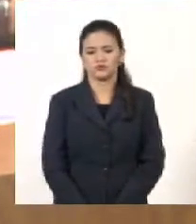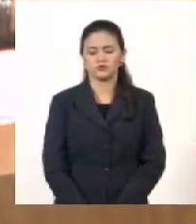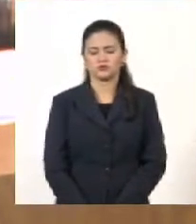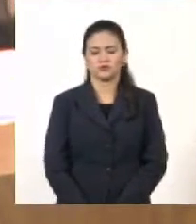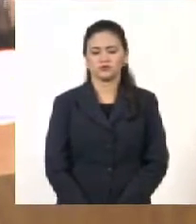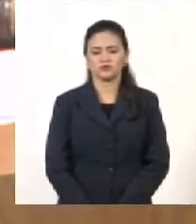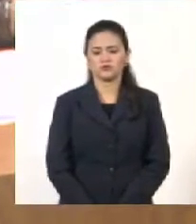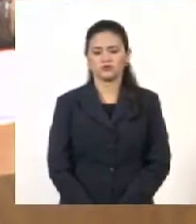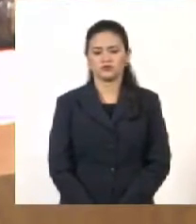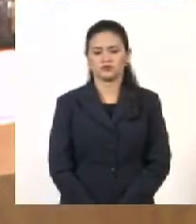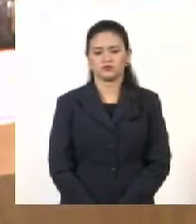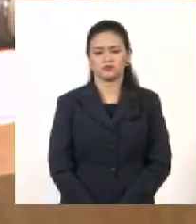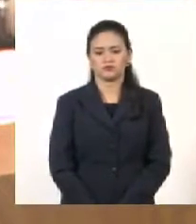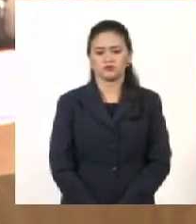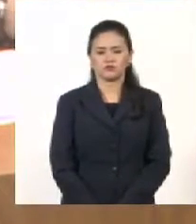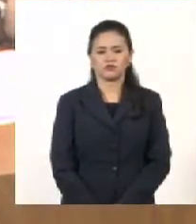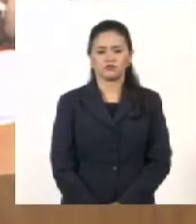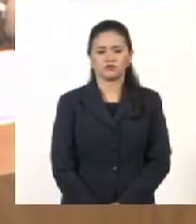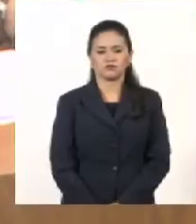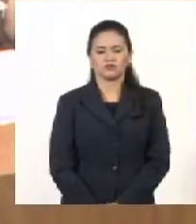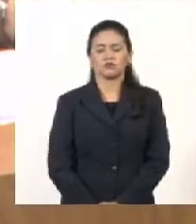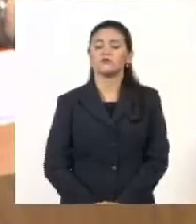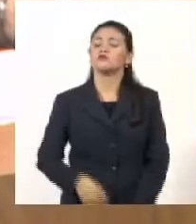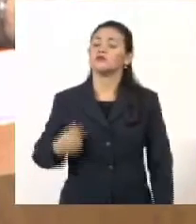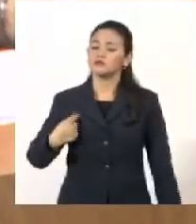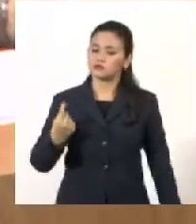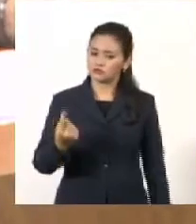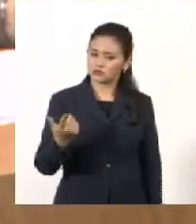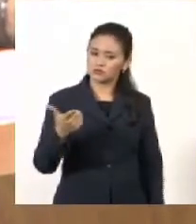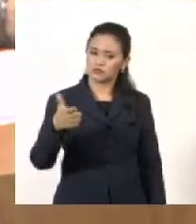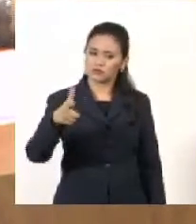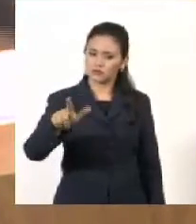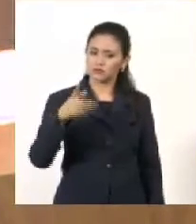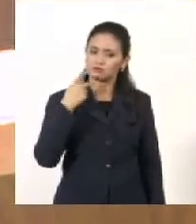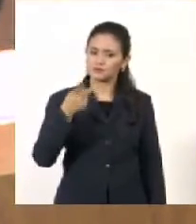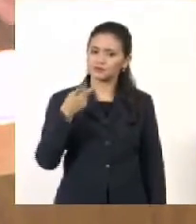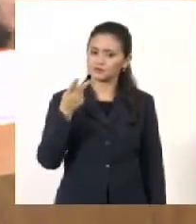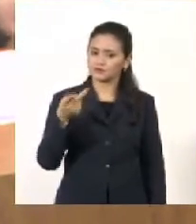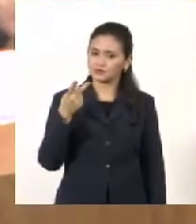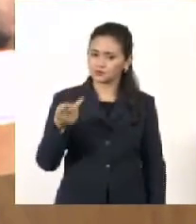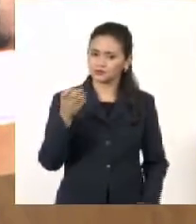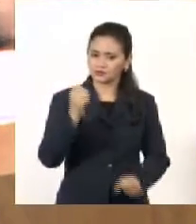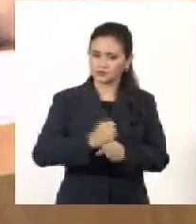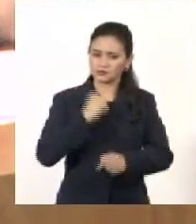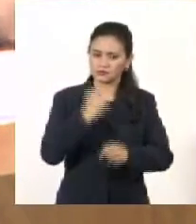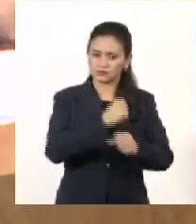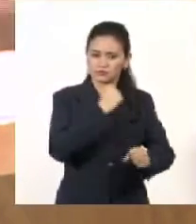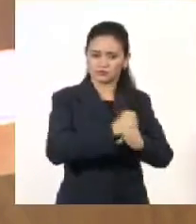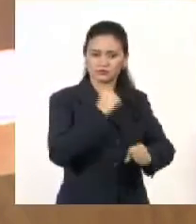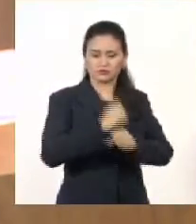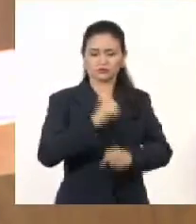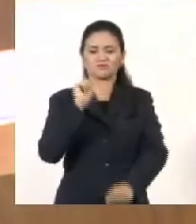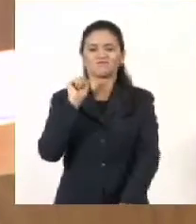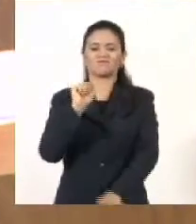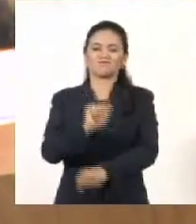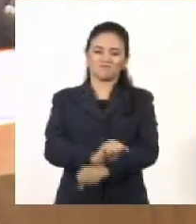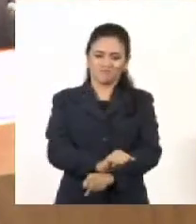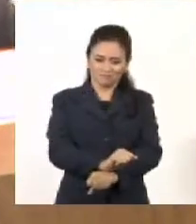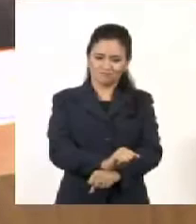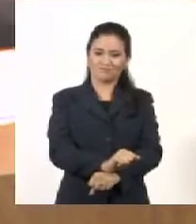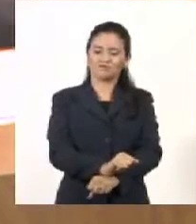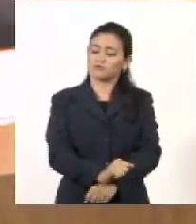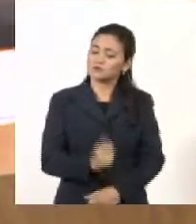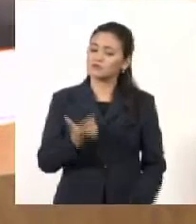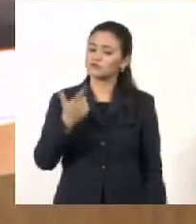Tornei trazer essa tribuna o problema das obras, do cemitério de obras de Pedro do Rosário. E mais uma vez